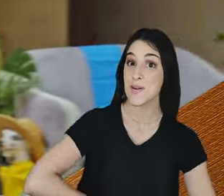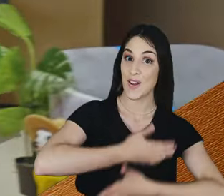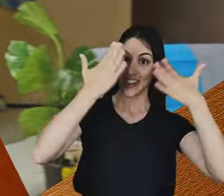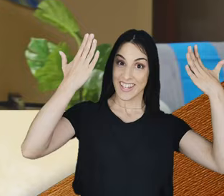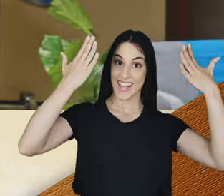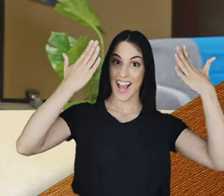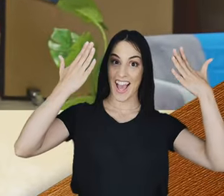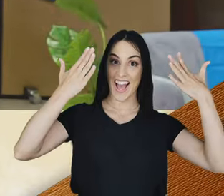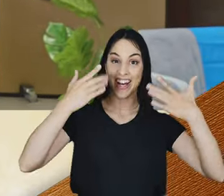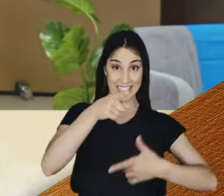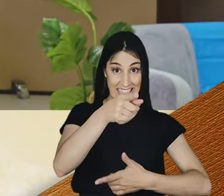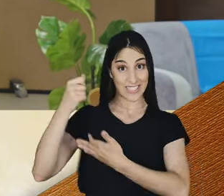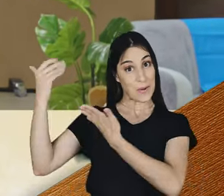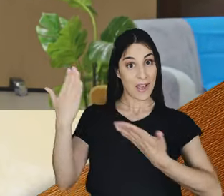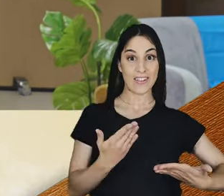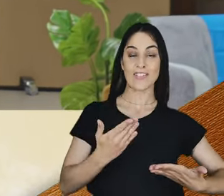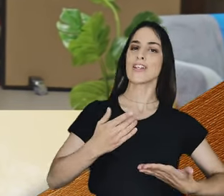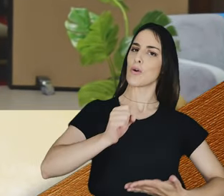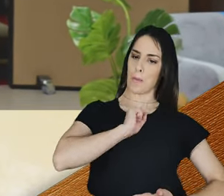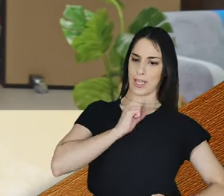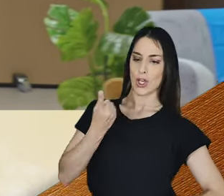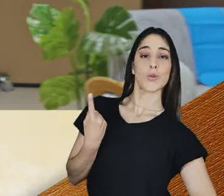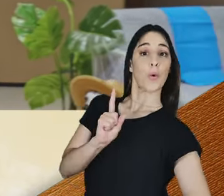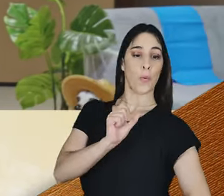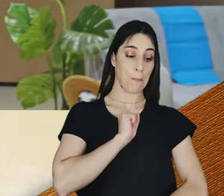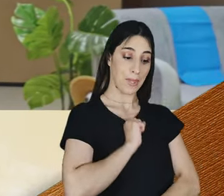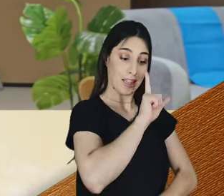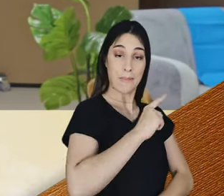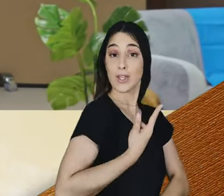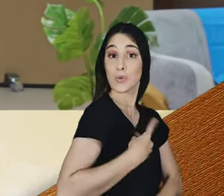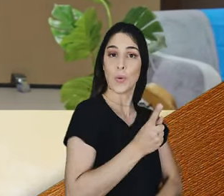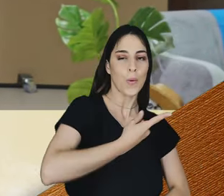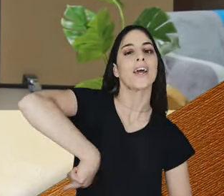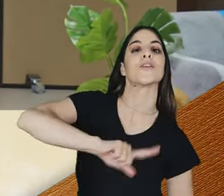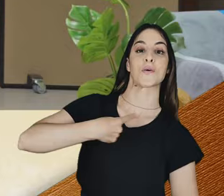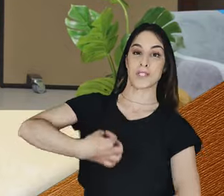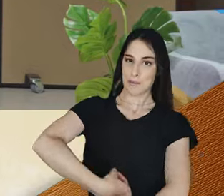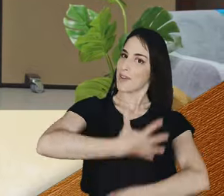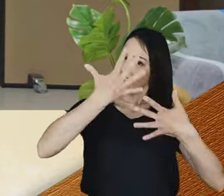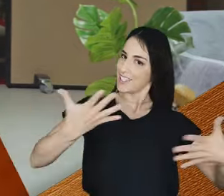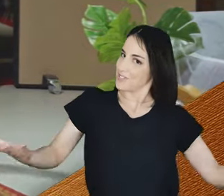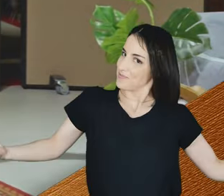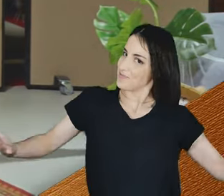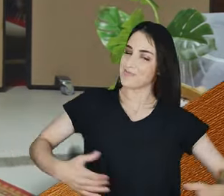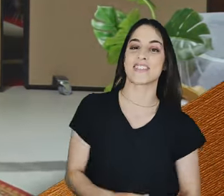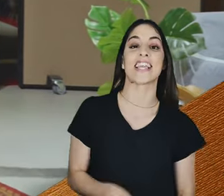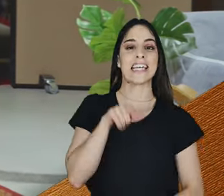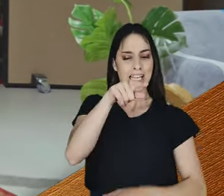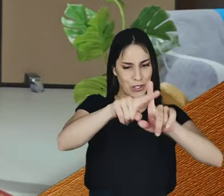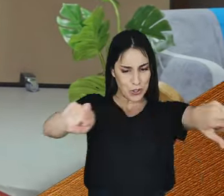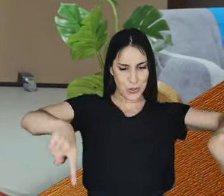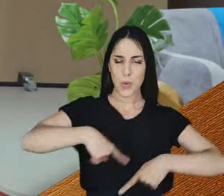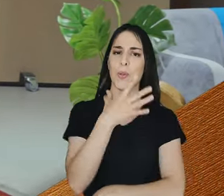bom dia, sejam muito bem-vindos àquela que não é minha. Também não é minha, é a nossa manhã. E o estúdio hoje